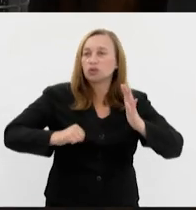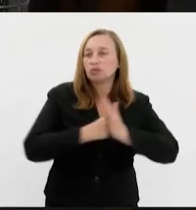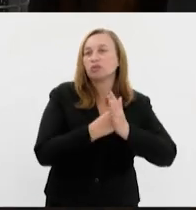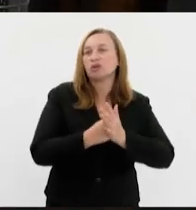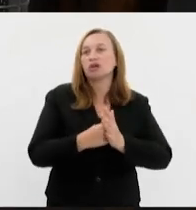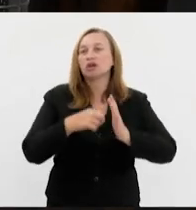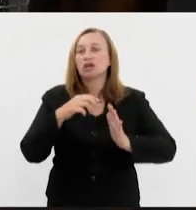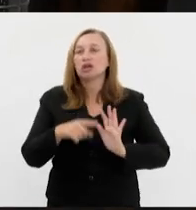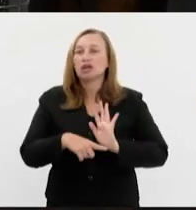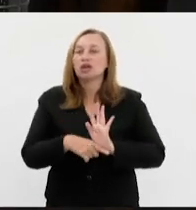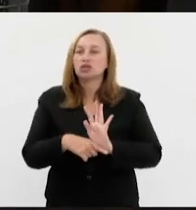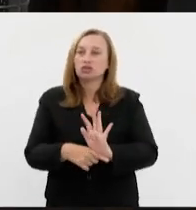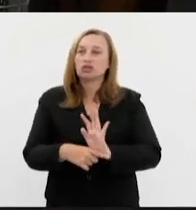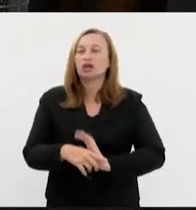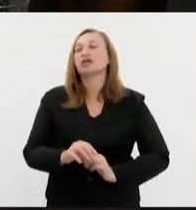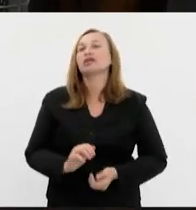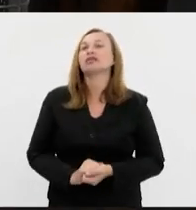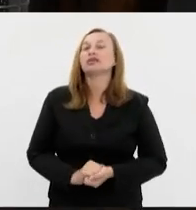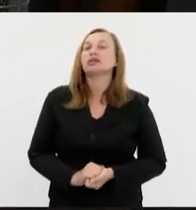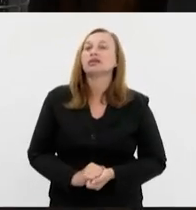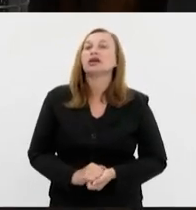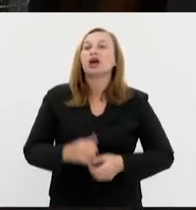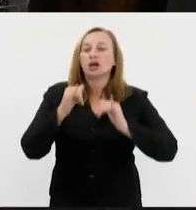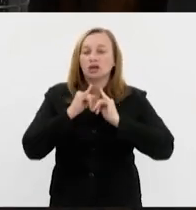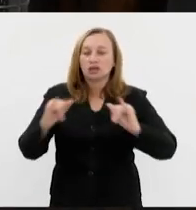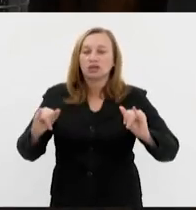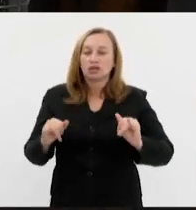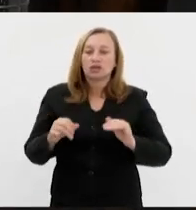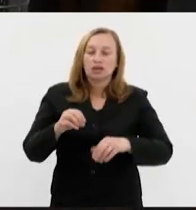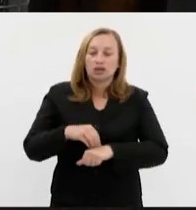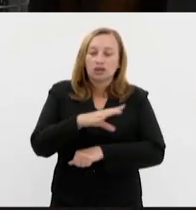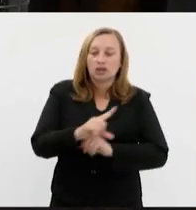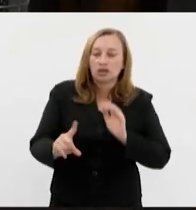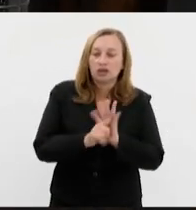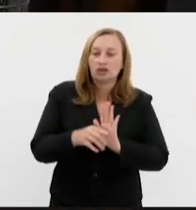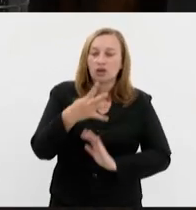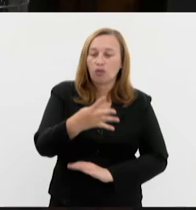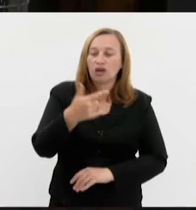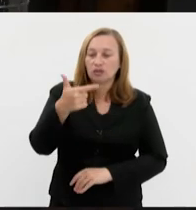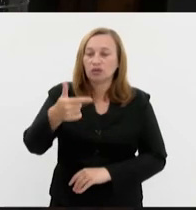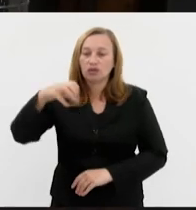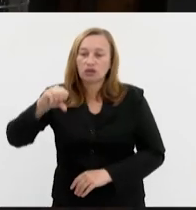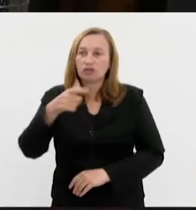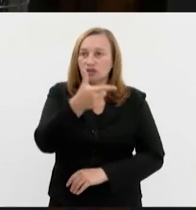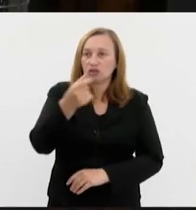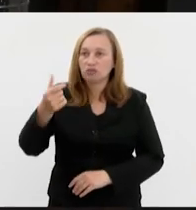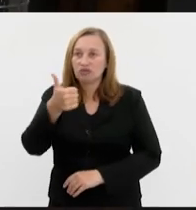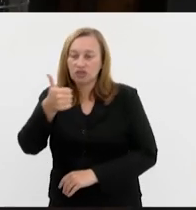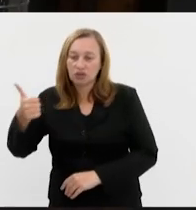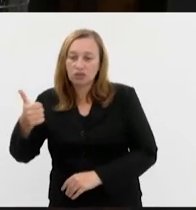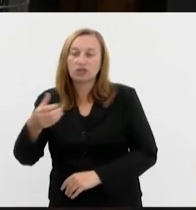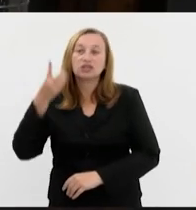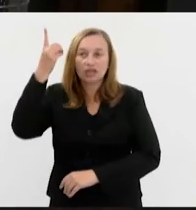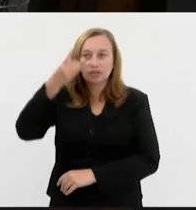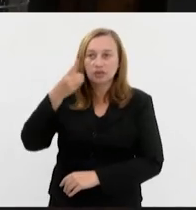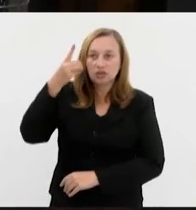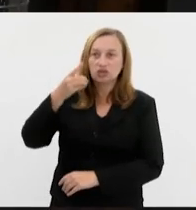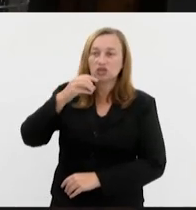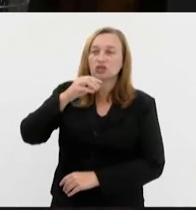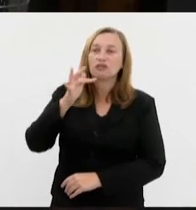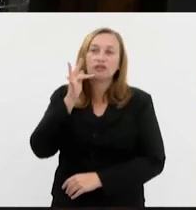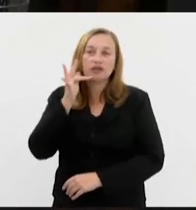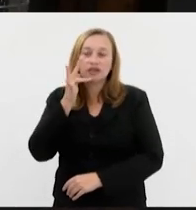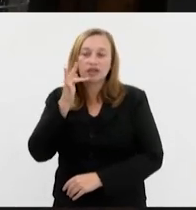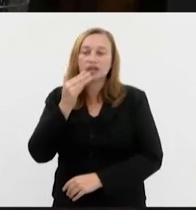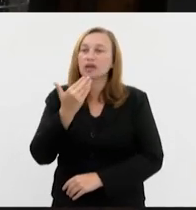soluções rápidas. Anuncio indicação legislativa 429/2021 de autoria do deputado Jorge Felipe Neto,